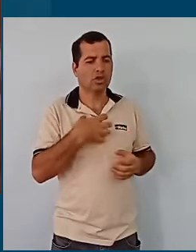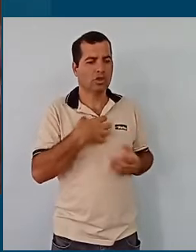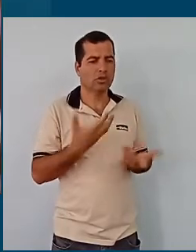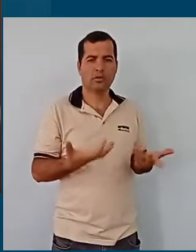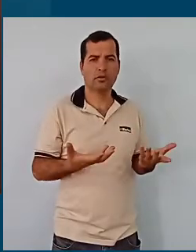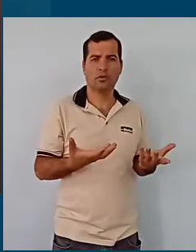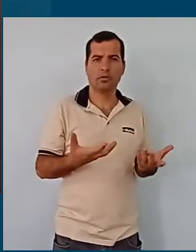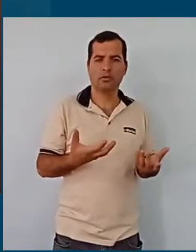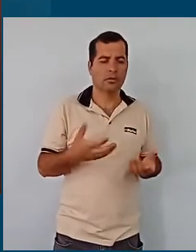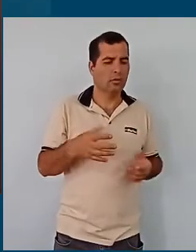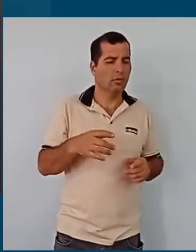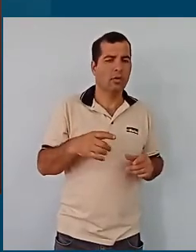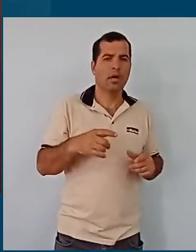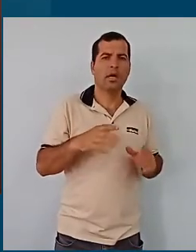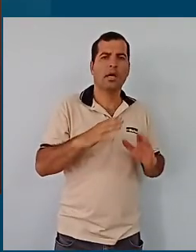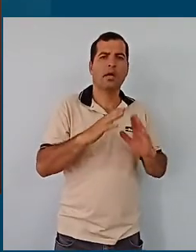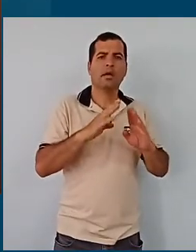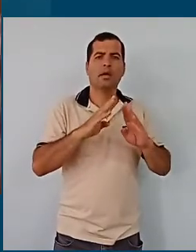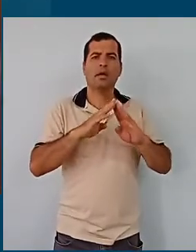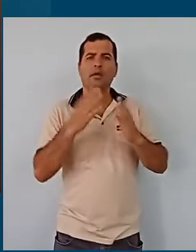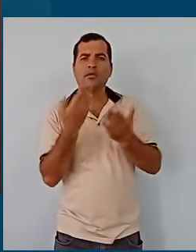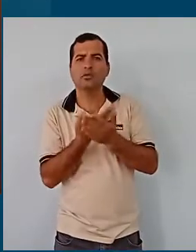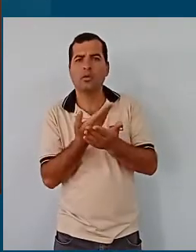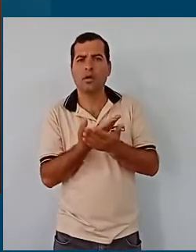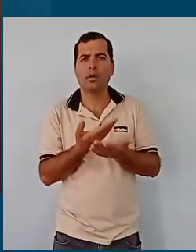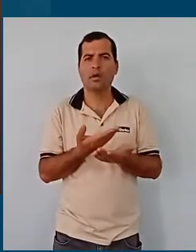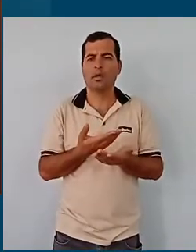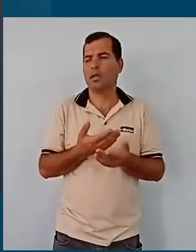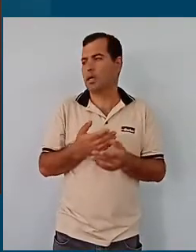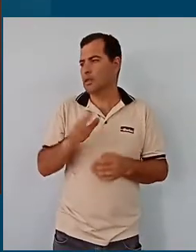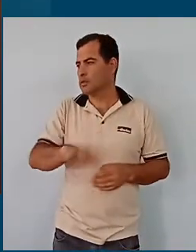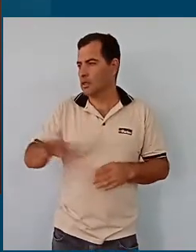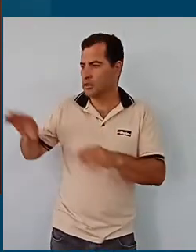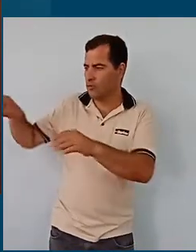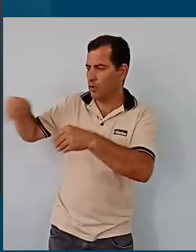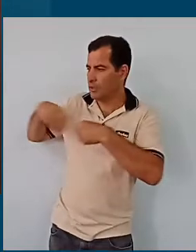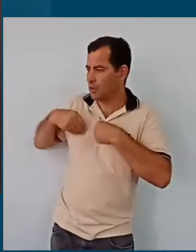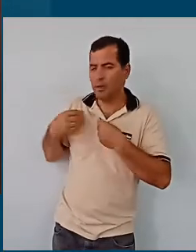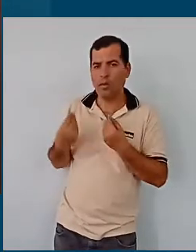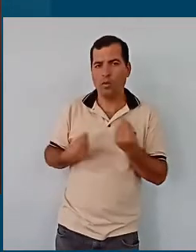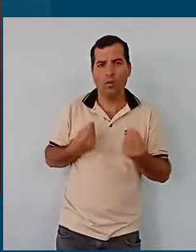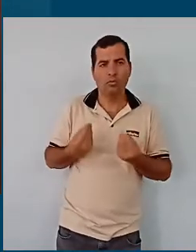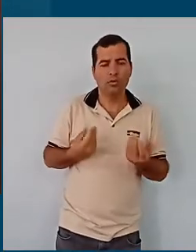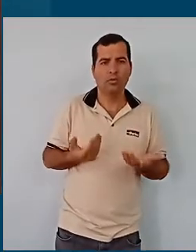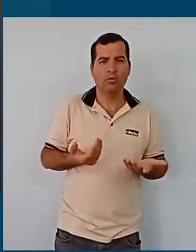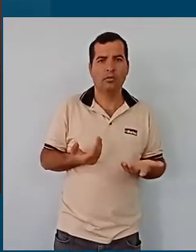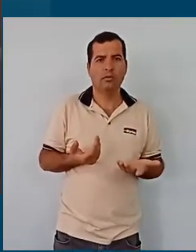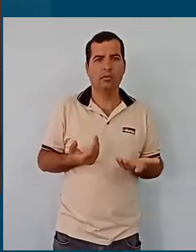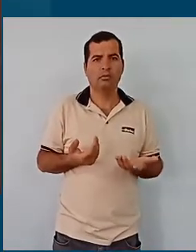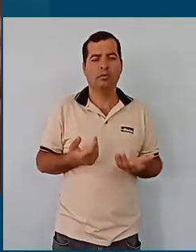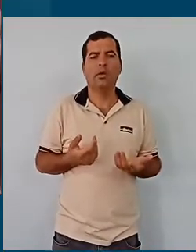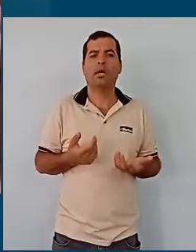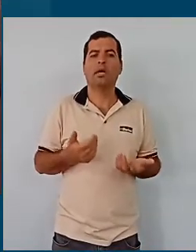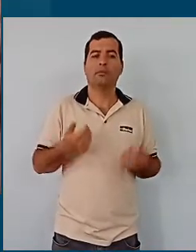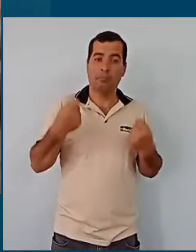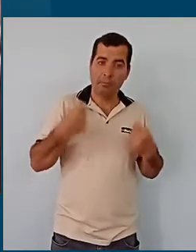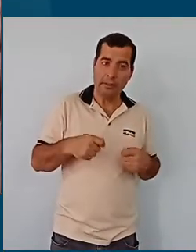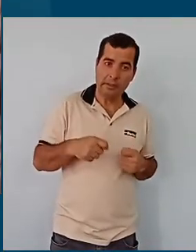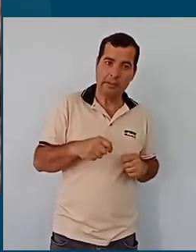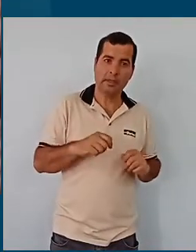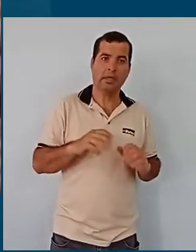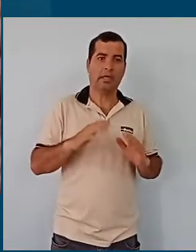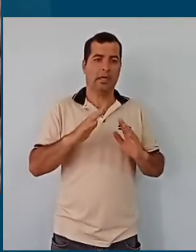como a gente deve receber as nossas crianças, de como a escola precisa se adaptar